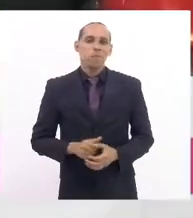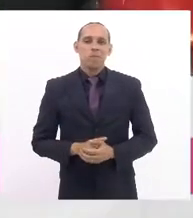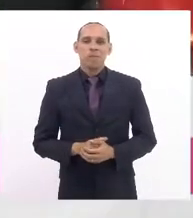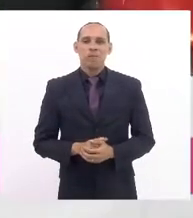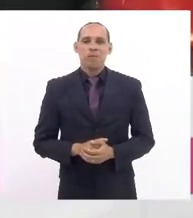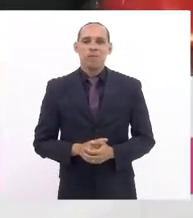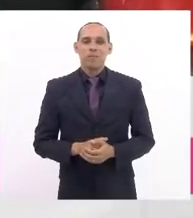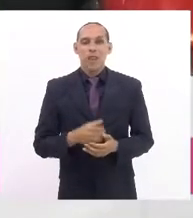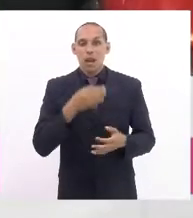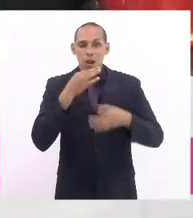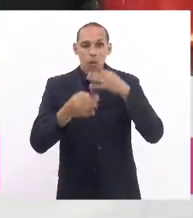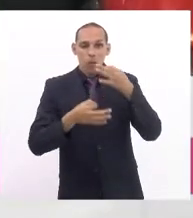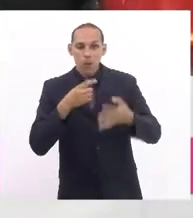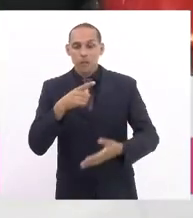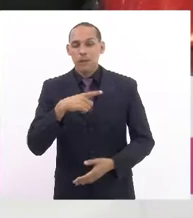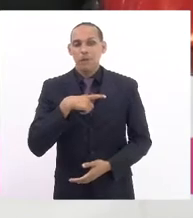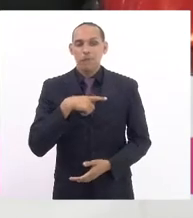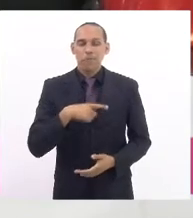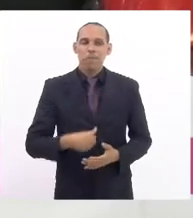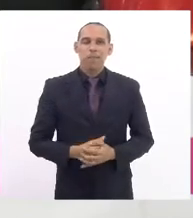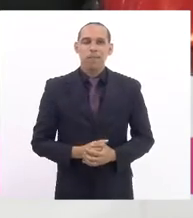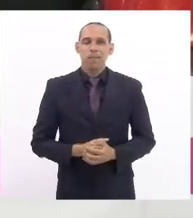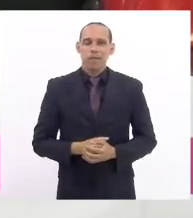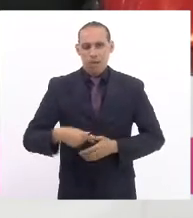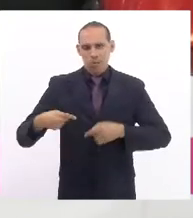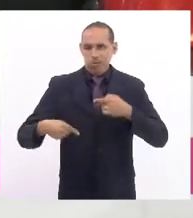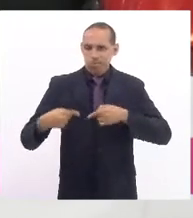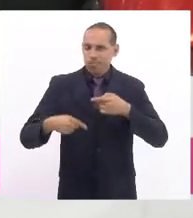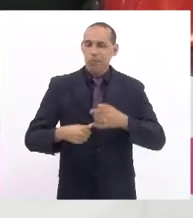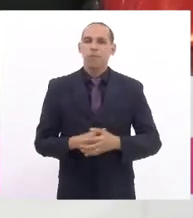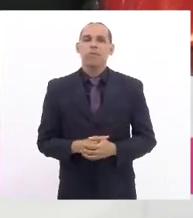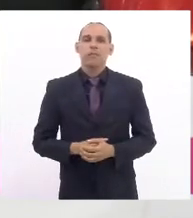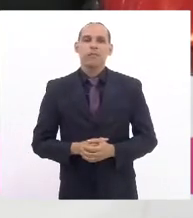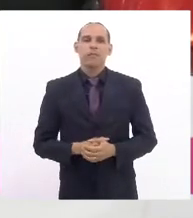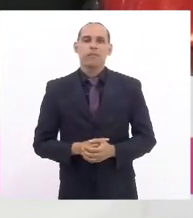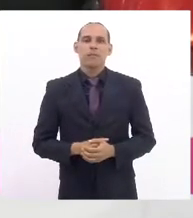Com os pareceres emitidos, em discussão,